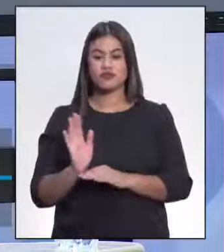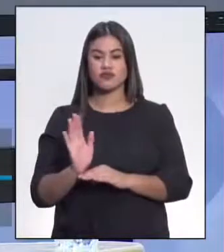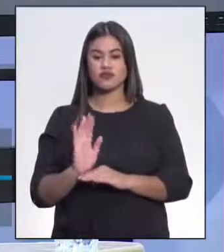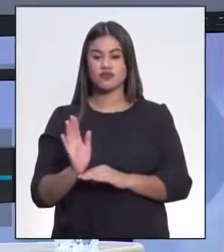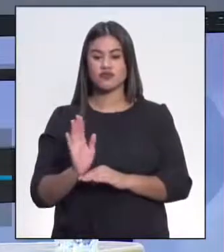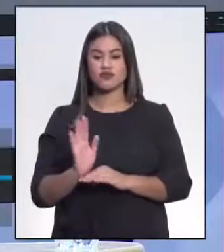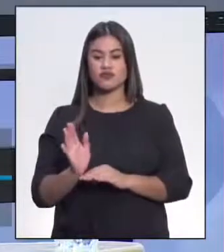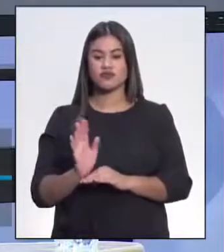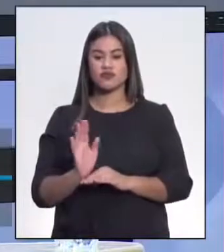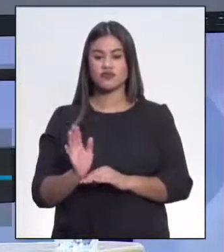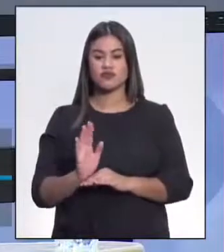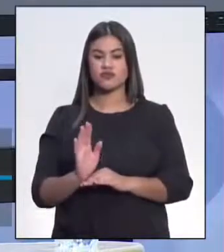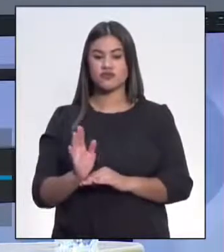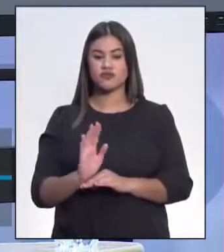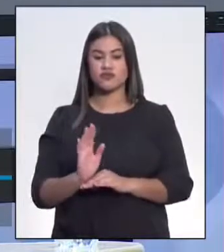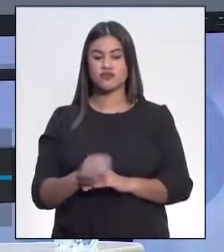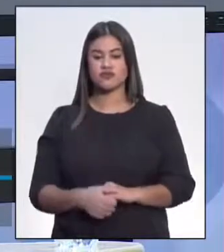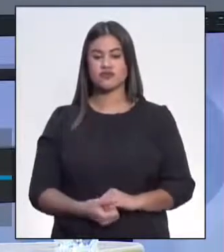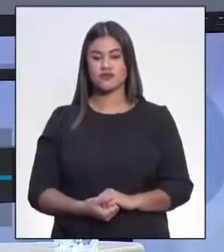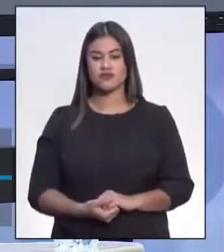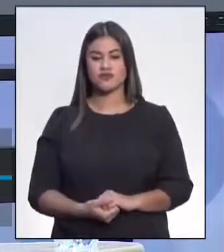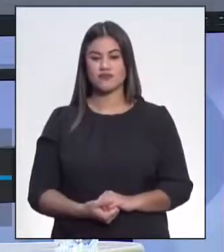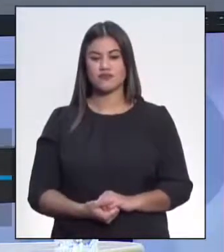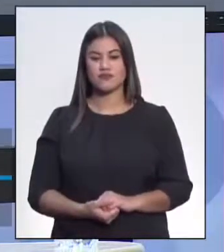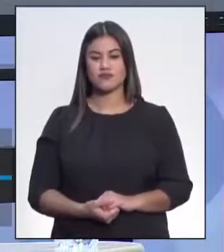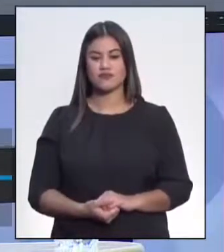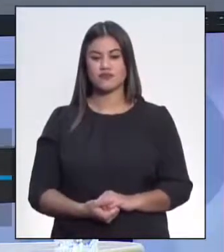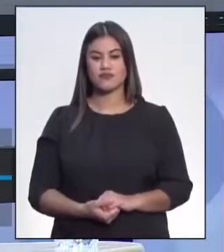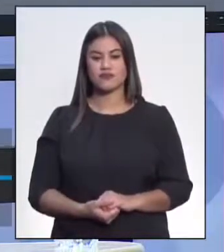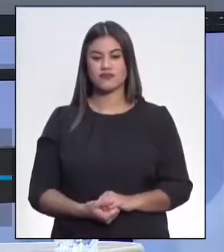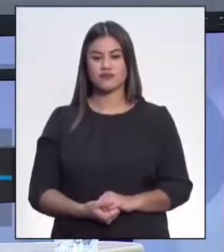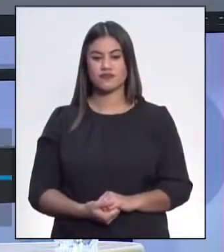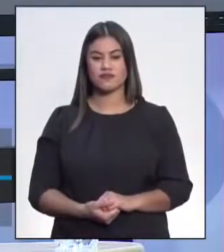vídeo, presta atenção aí.